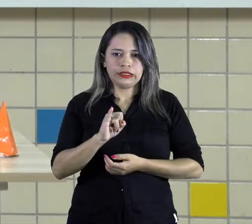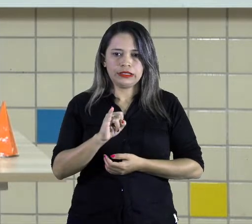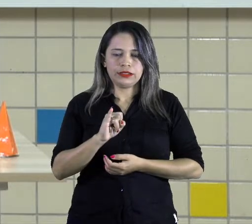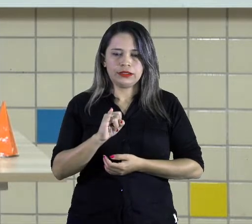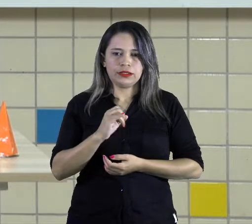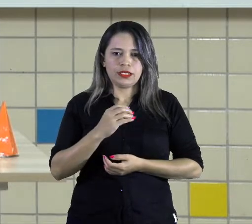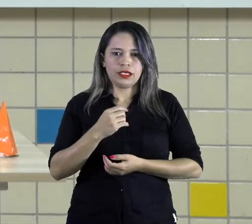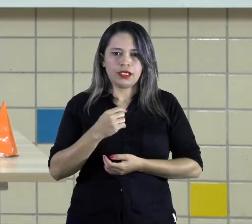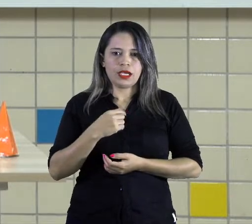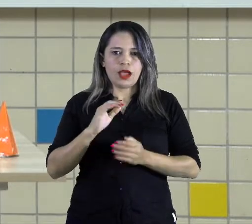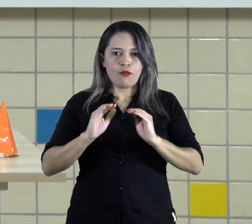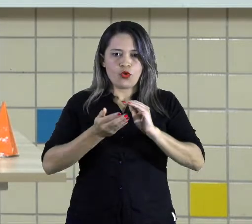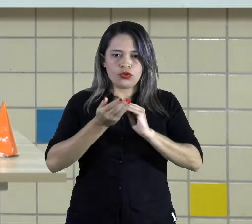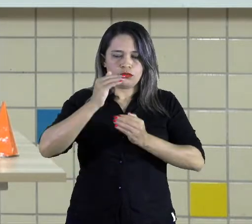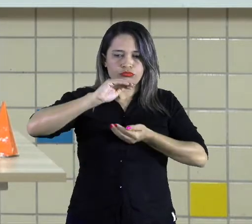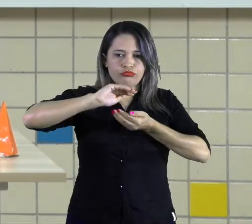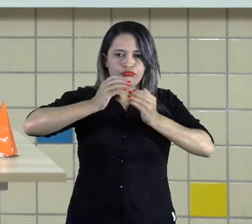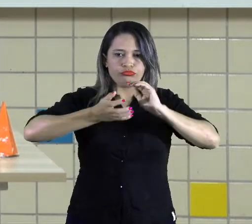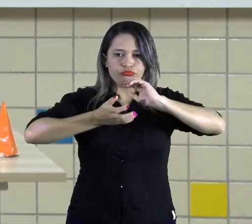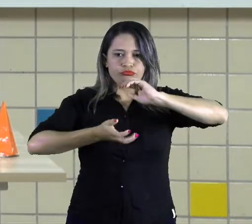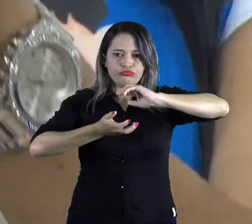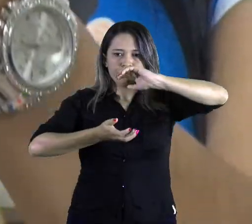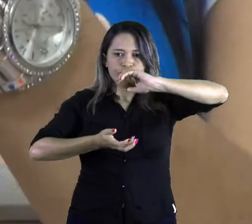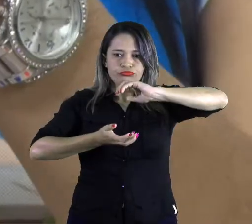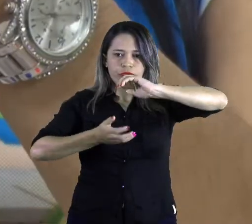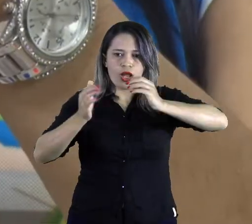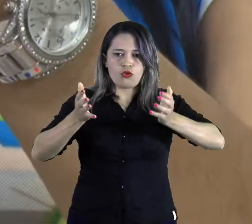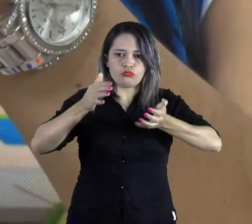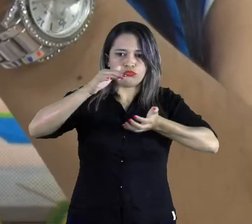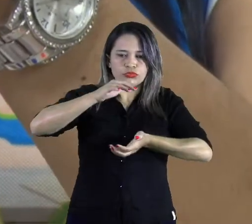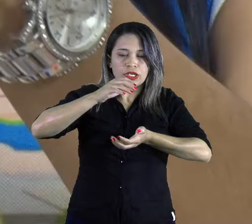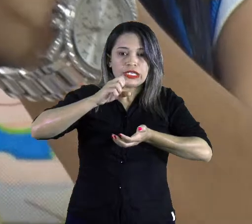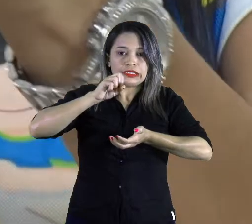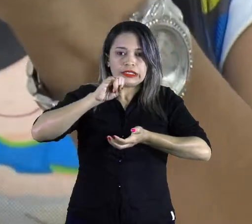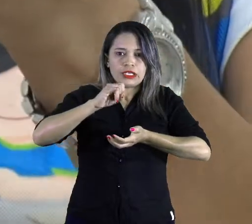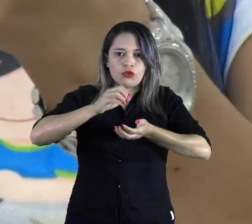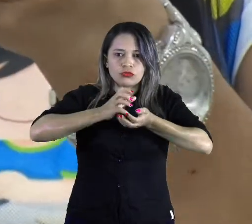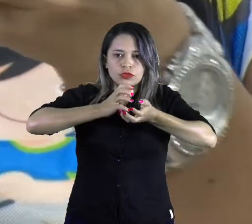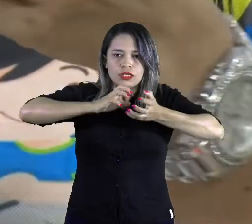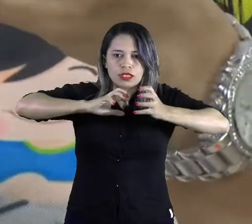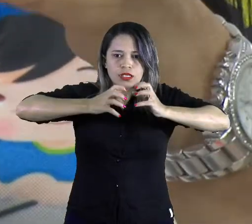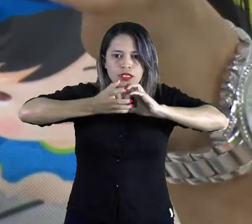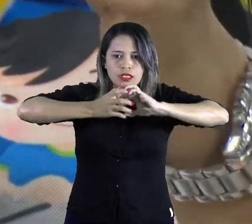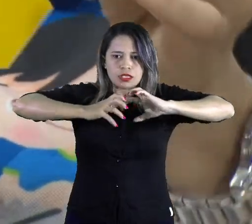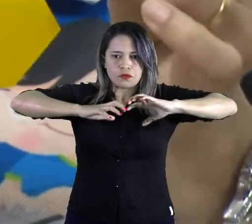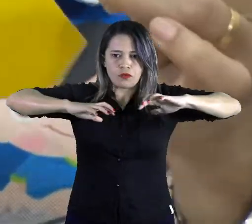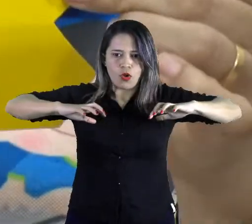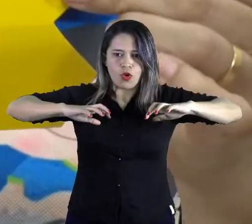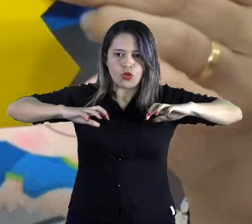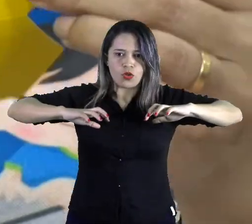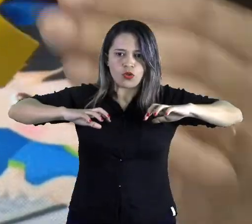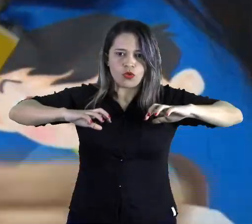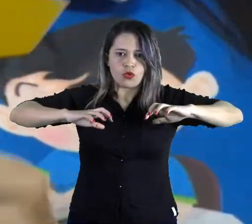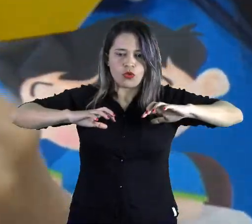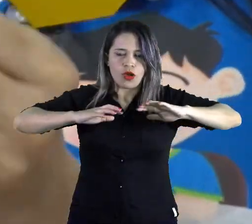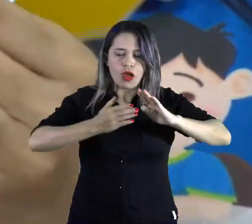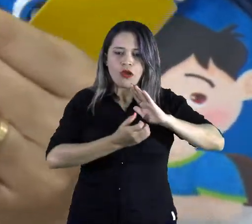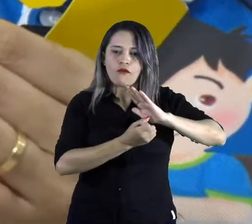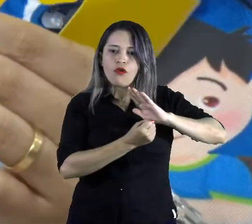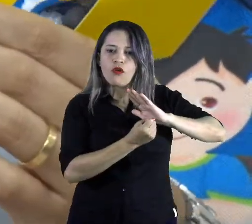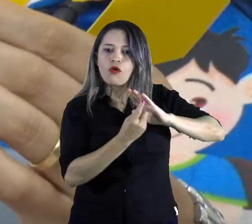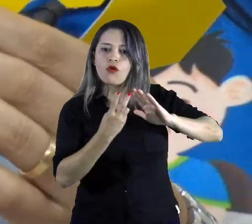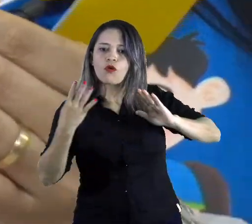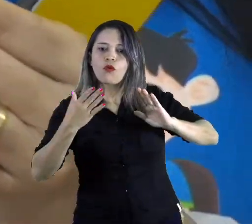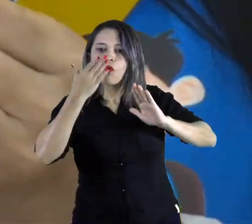Ele aqui montado, tá vendo? Montadinho. Mas se eu faço a planificação, fica fácil para eu contar quantas faces